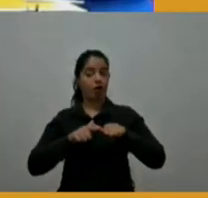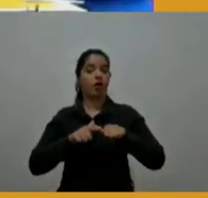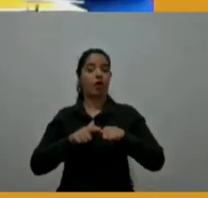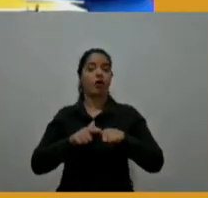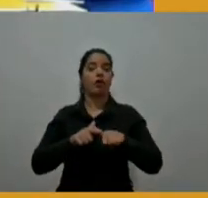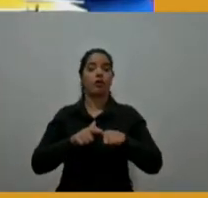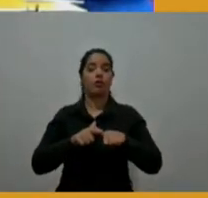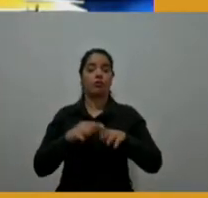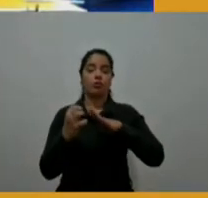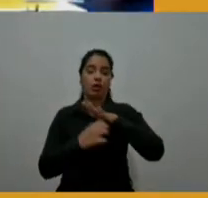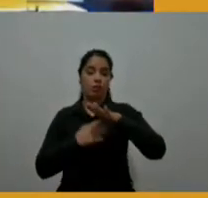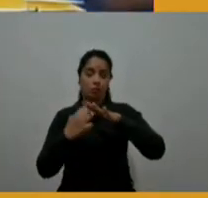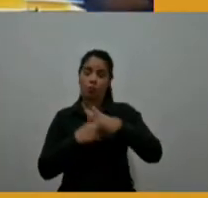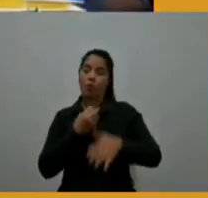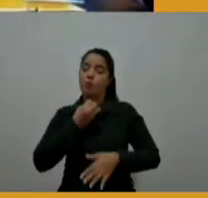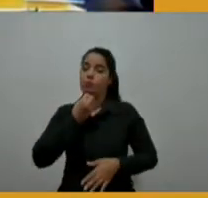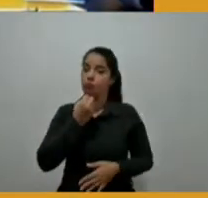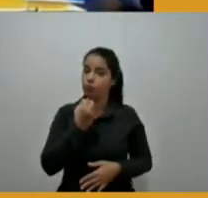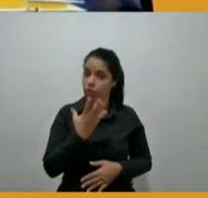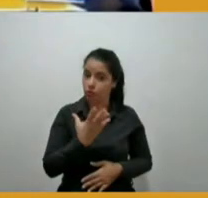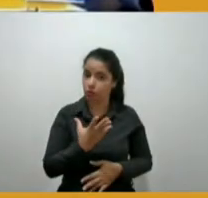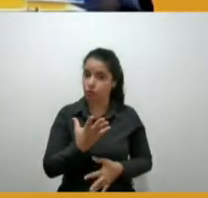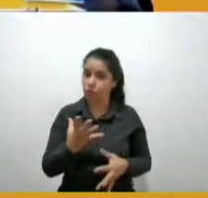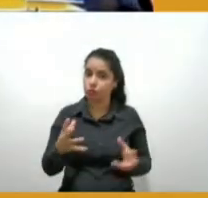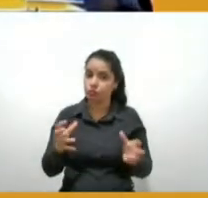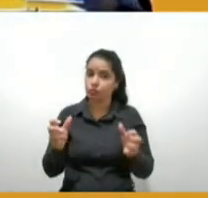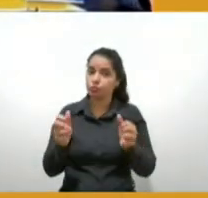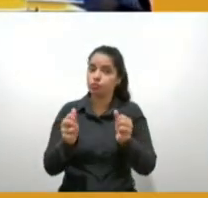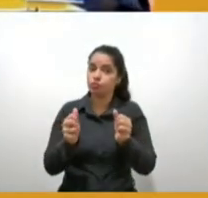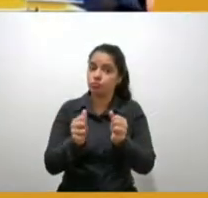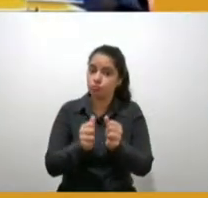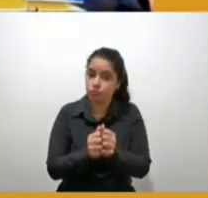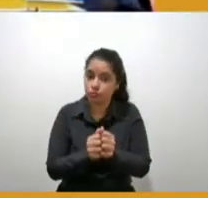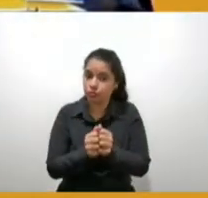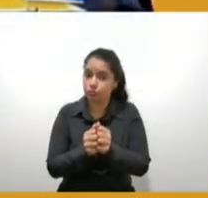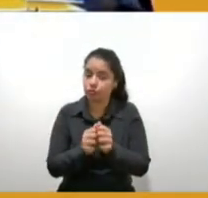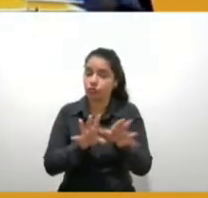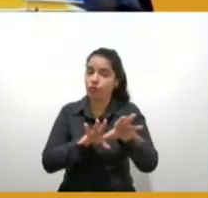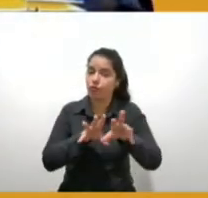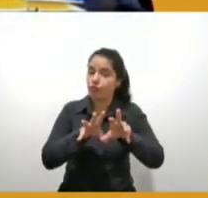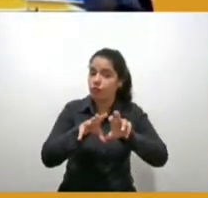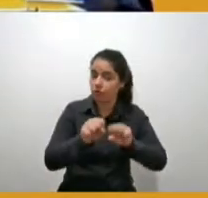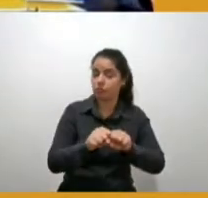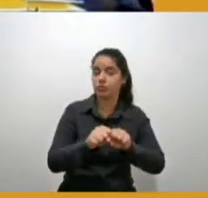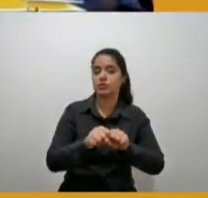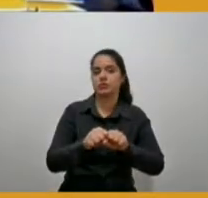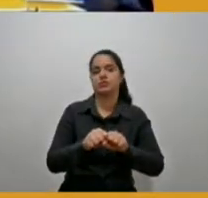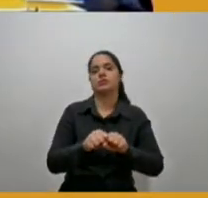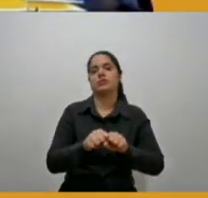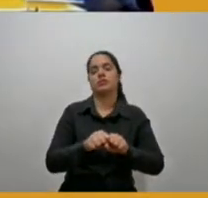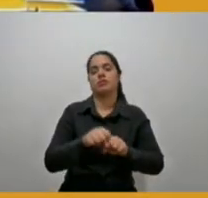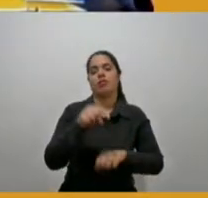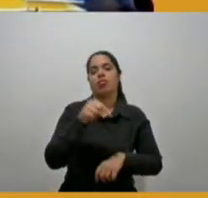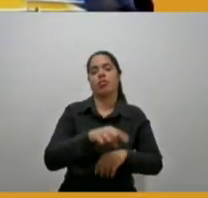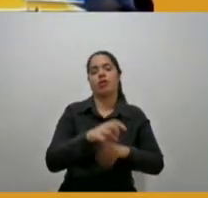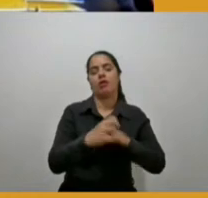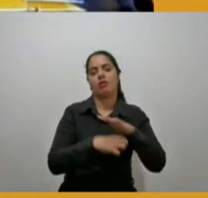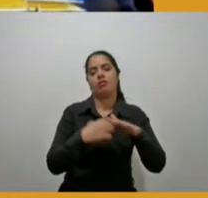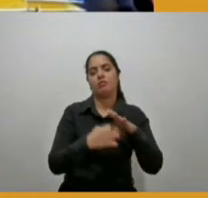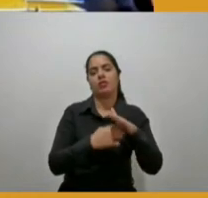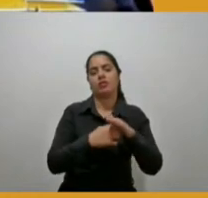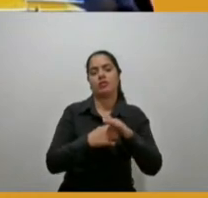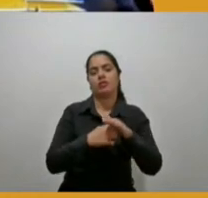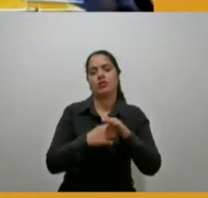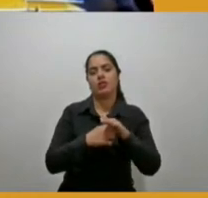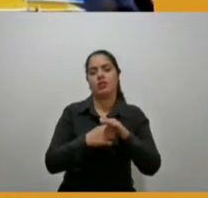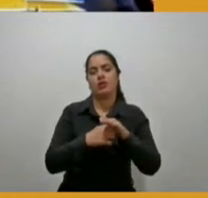da sua empresa com a possibilidade de formação de quadros dentro da própria empresa, para diminuir esta situação.